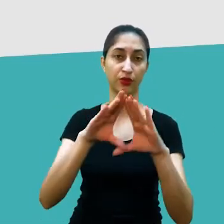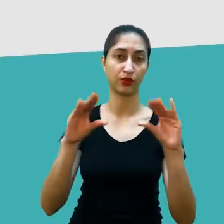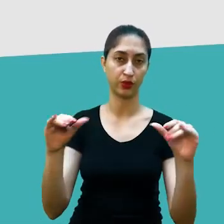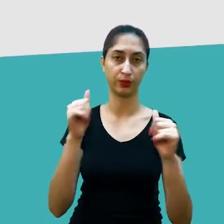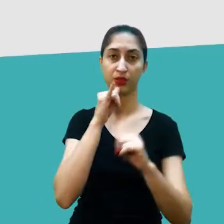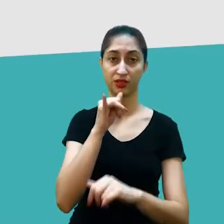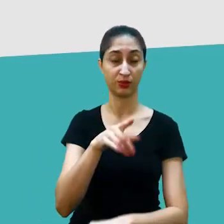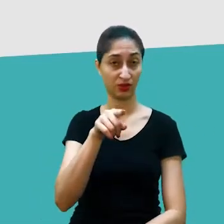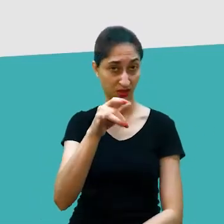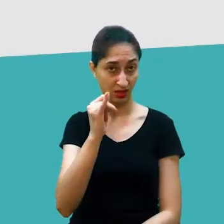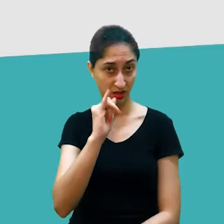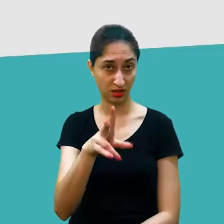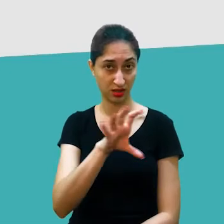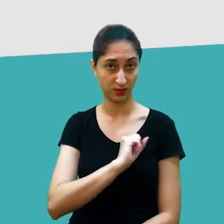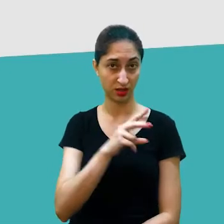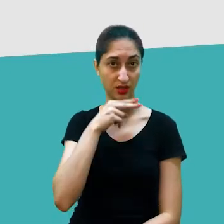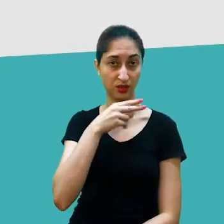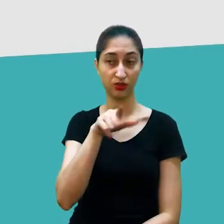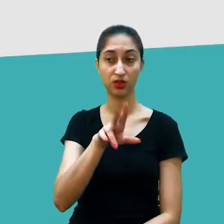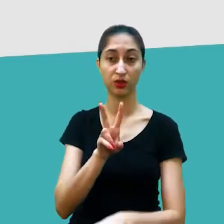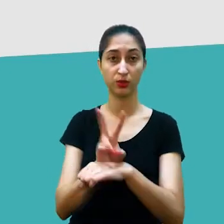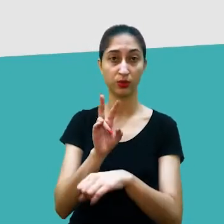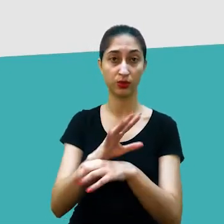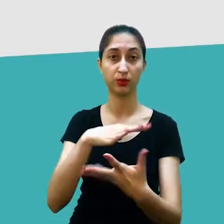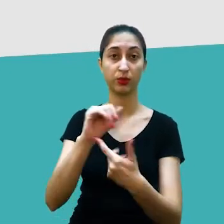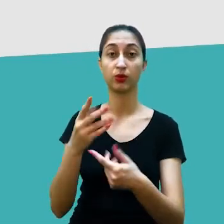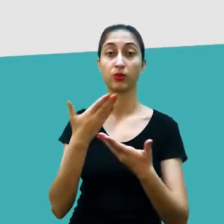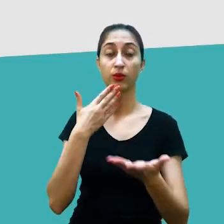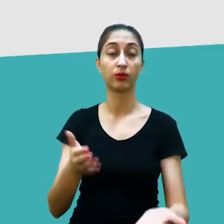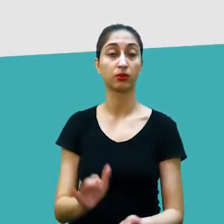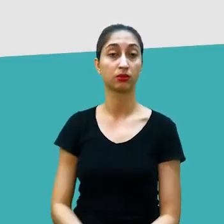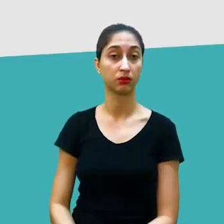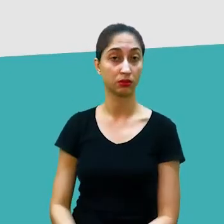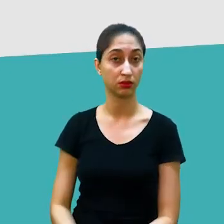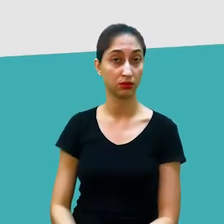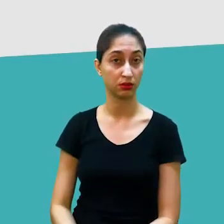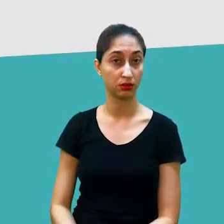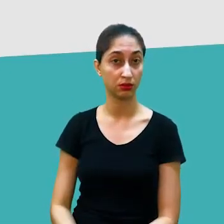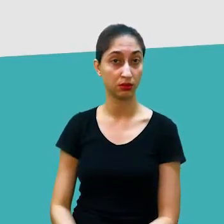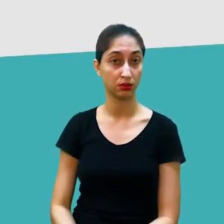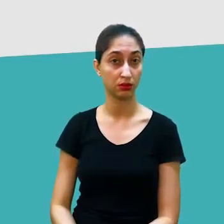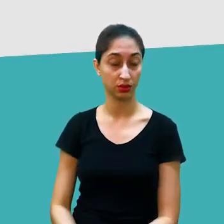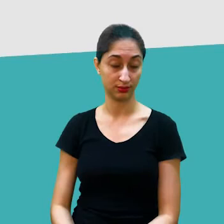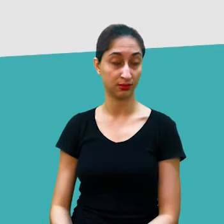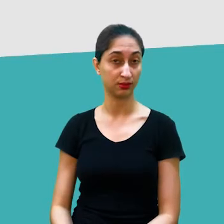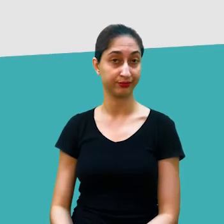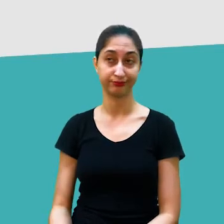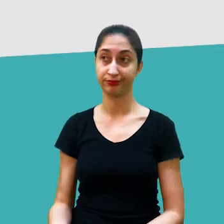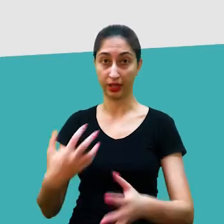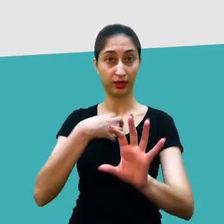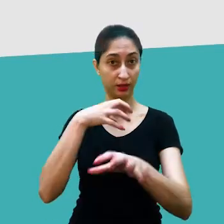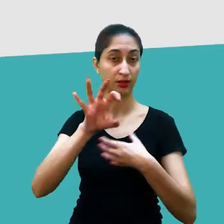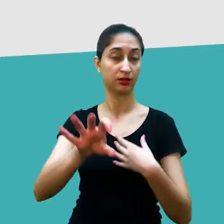que ama tanto os seus netos, mas que planeta você está deixando para o futuro deles? Então é essa empatia que eu estou falando, é fazer